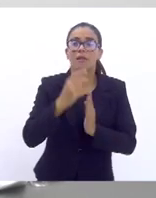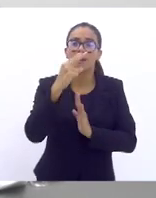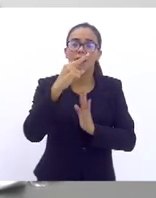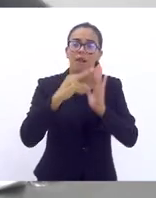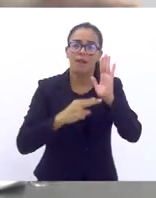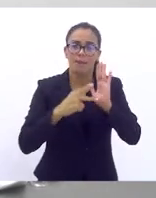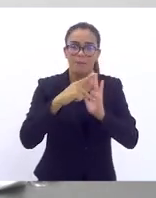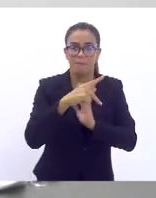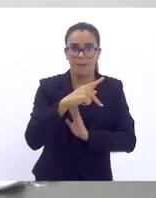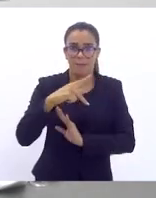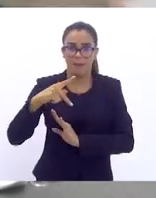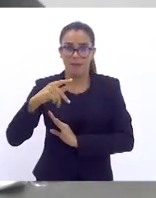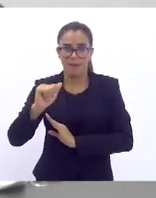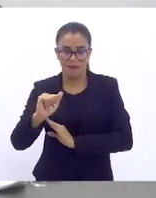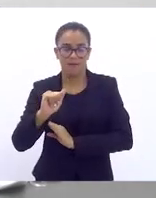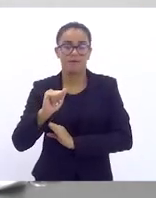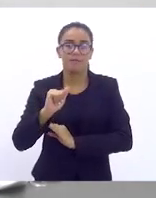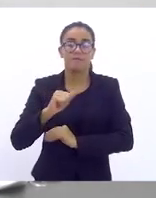historicamente